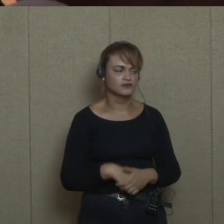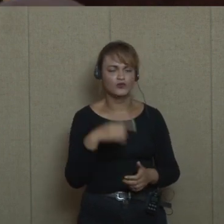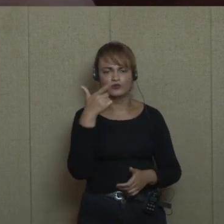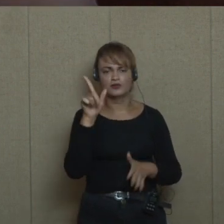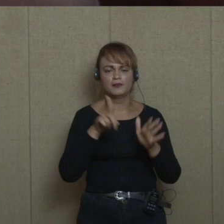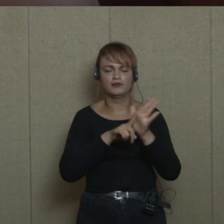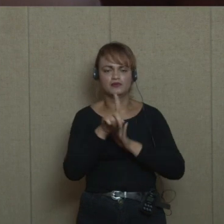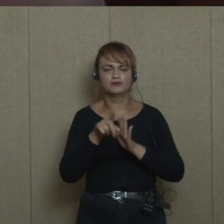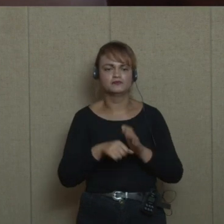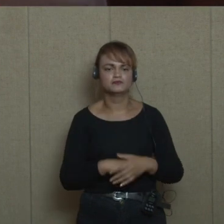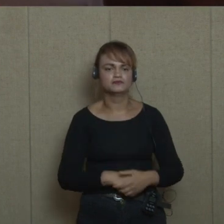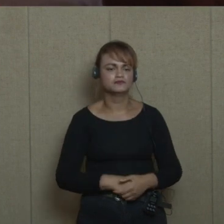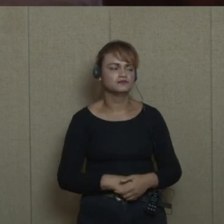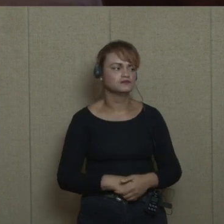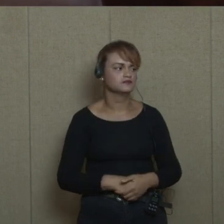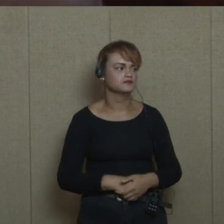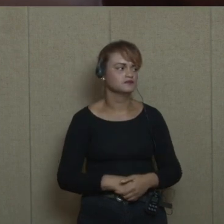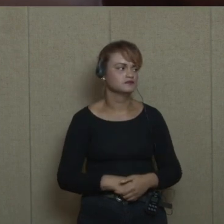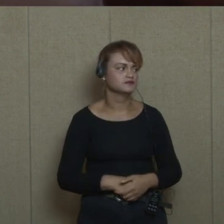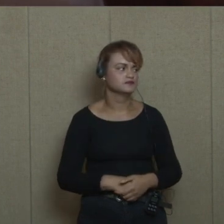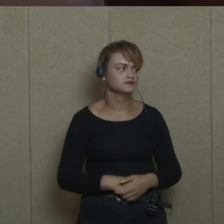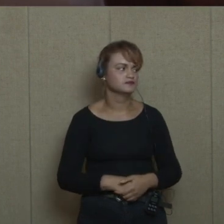Alguma outra pergunta?